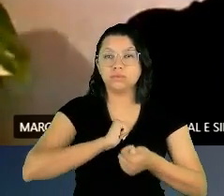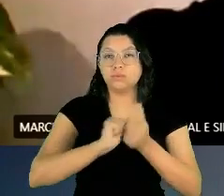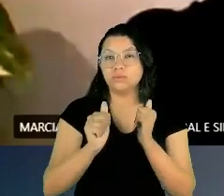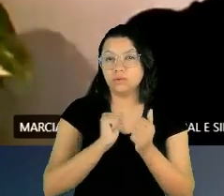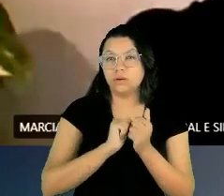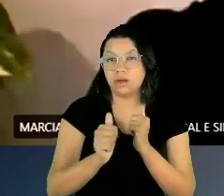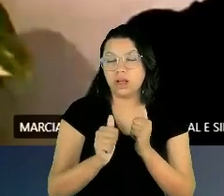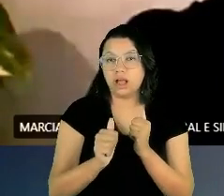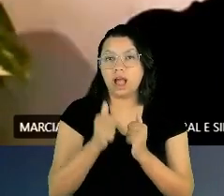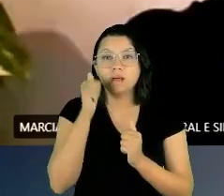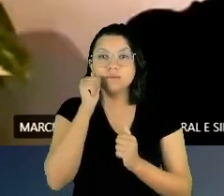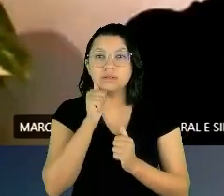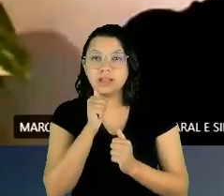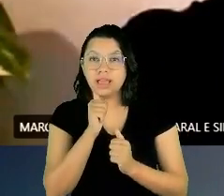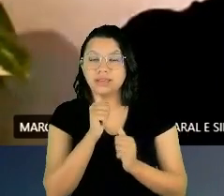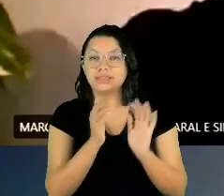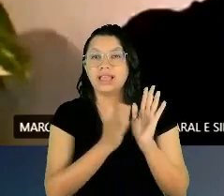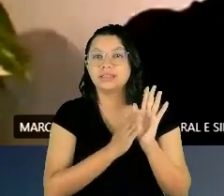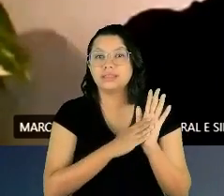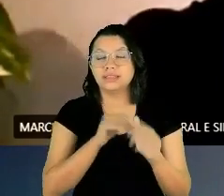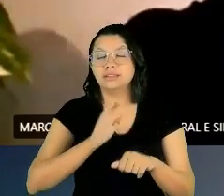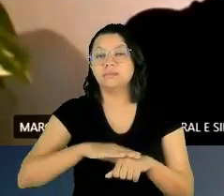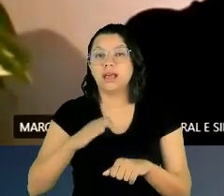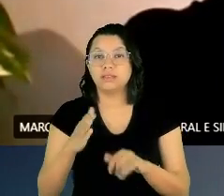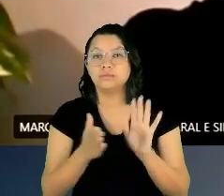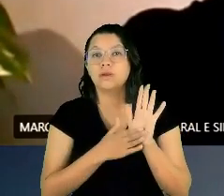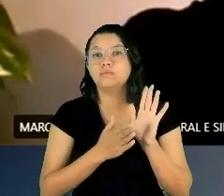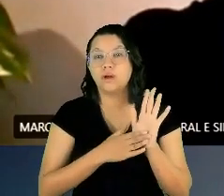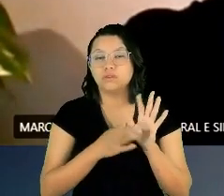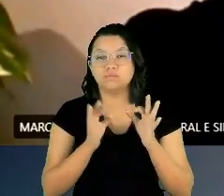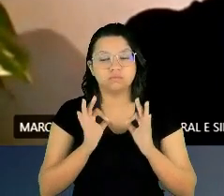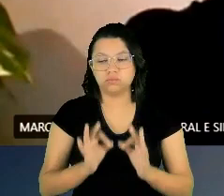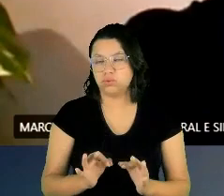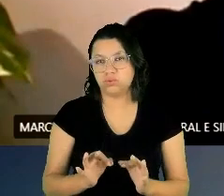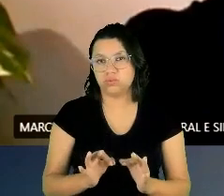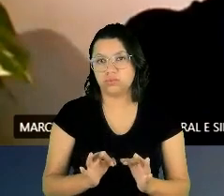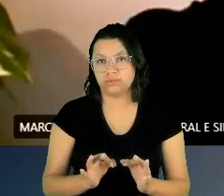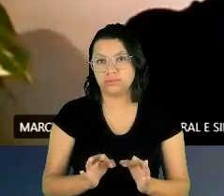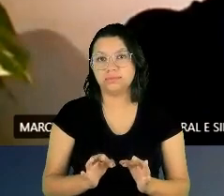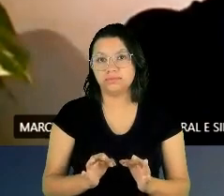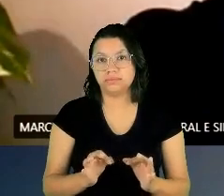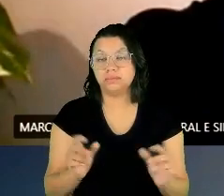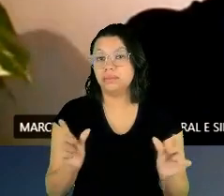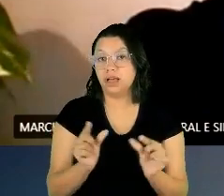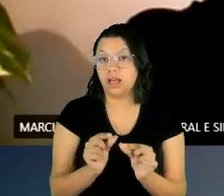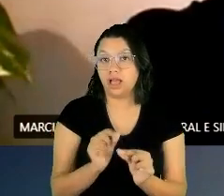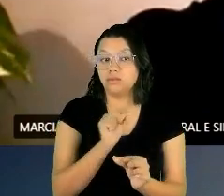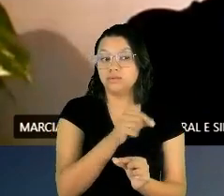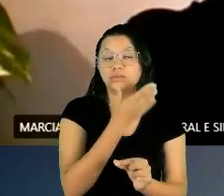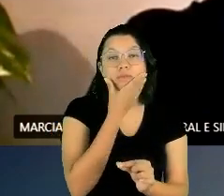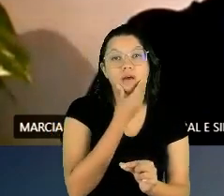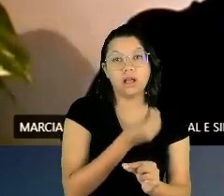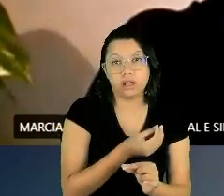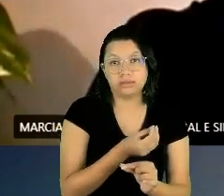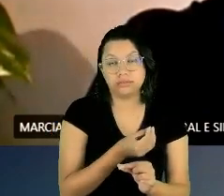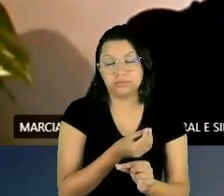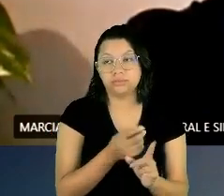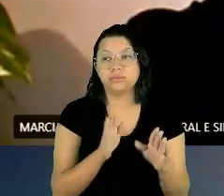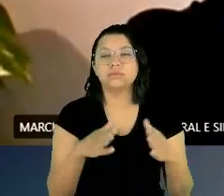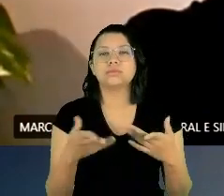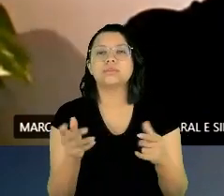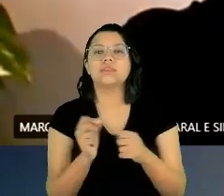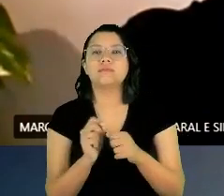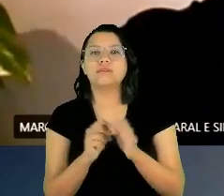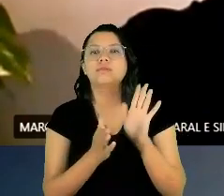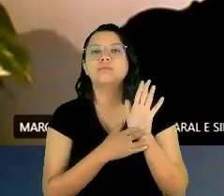mulheres aceitam mais propostas injustas do que os homens. Elas rejeitam também, mas em menor proporção do que os homens. E